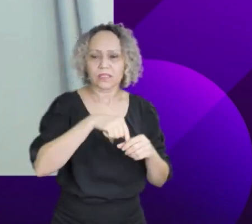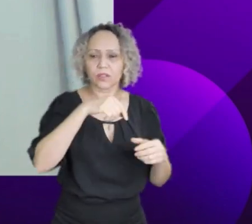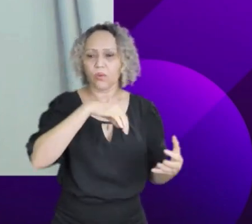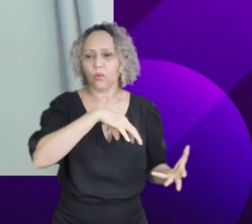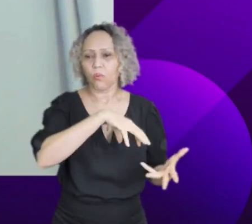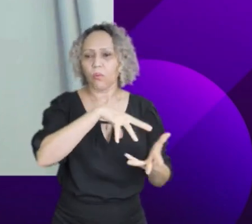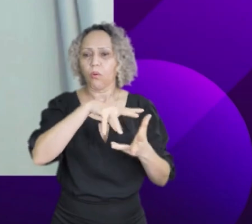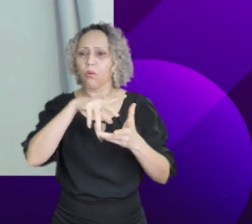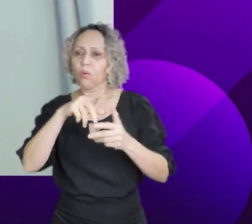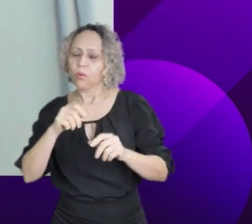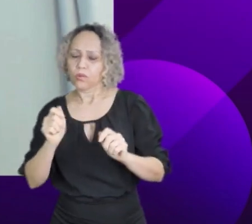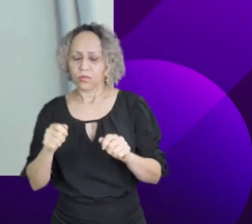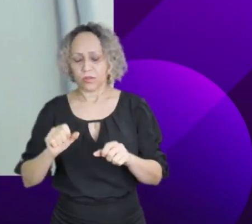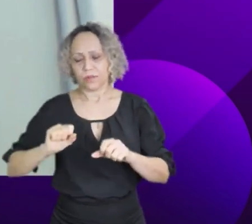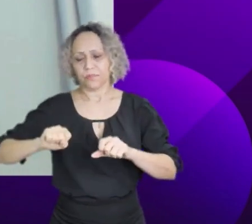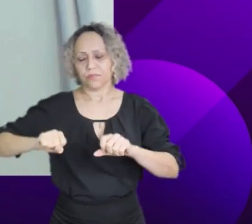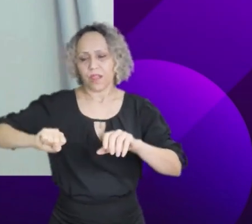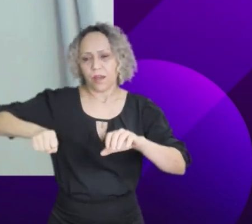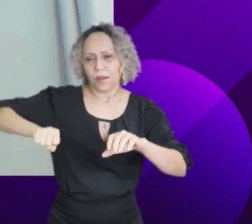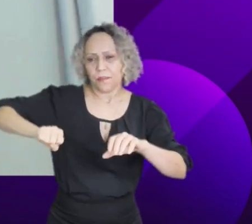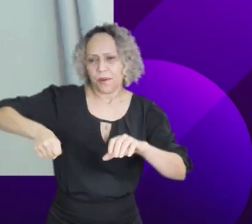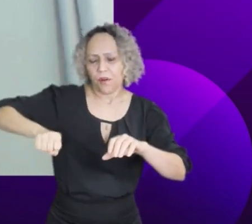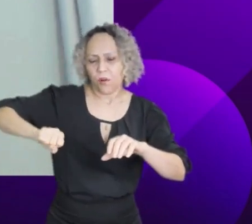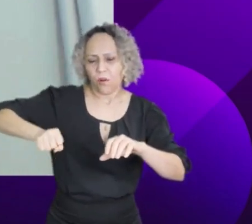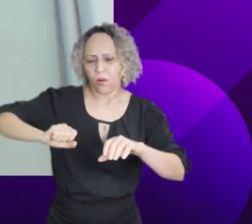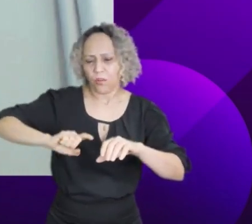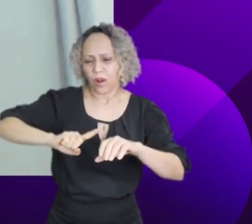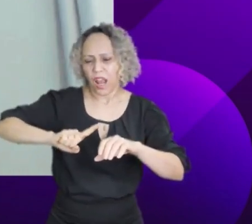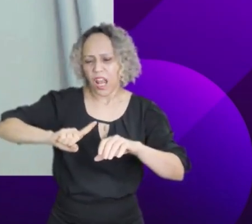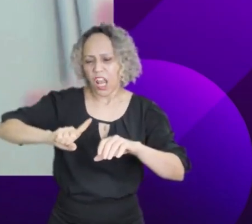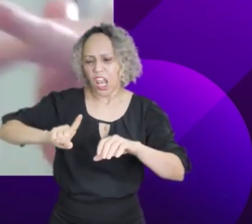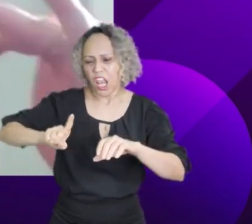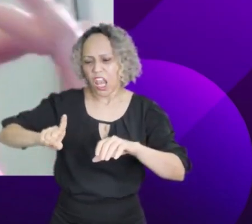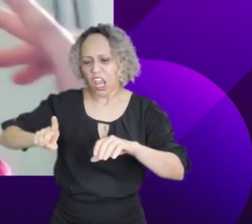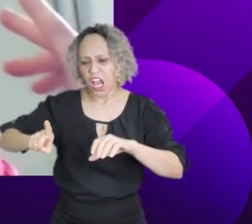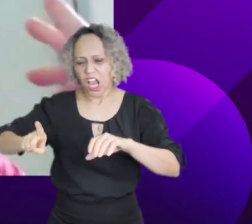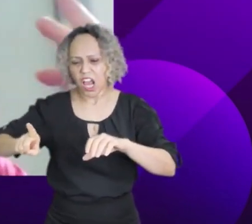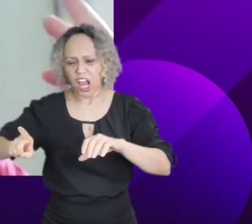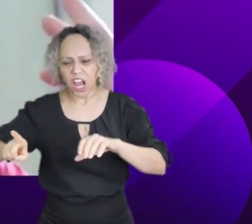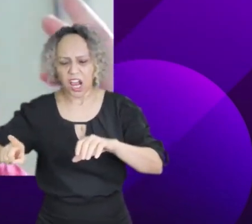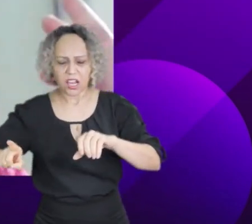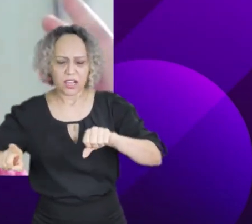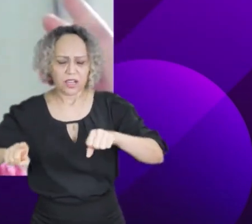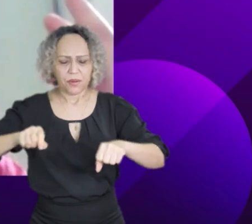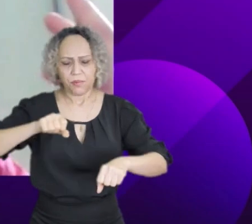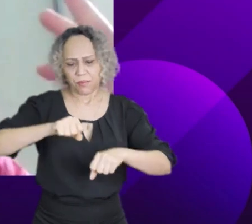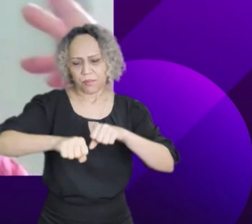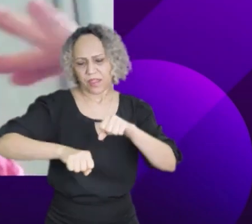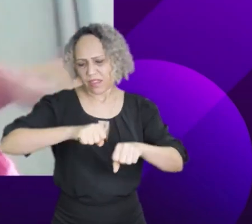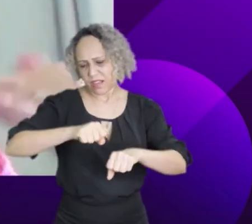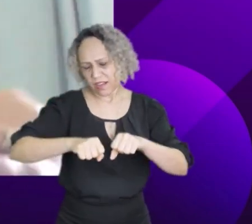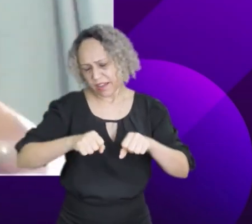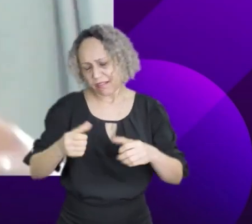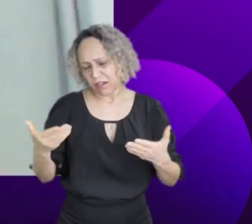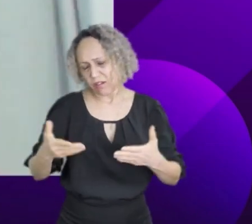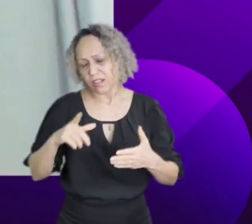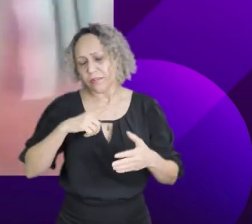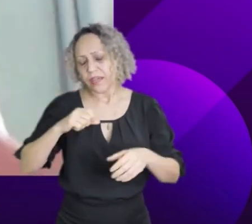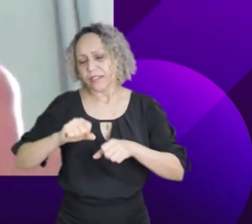permitido moto até uma certa velocidade andar junto com a bicicleta. E hoje em dia existem também as bicicletas elétricas.